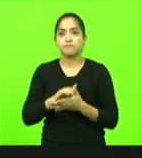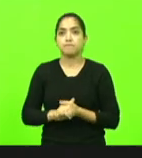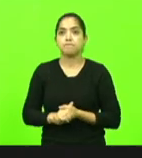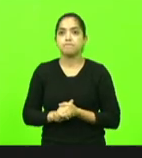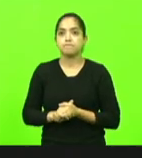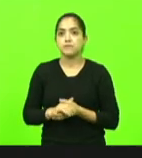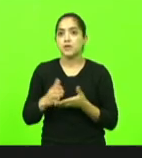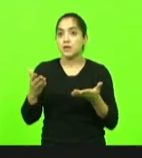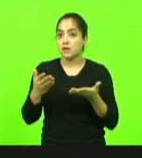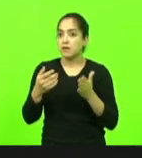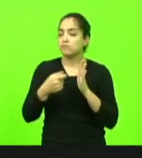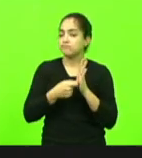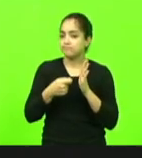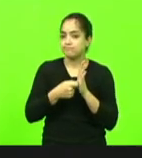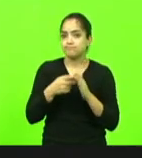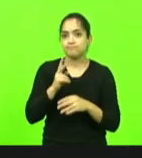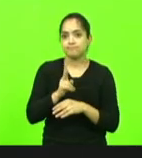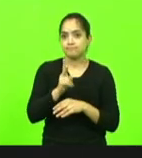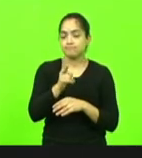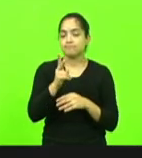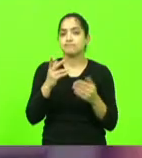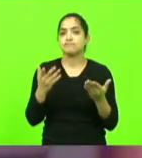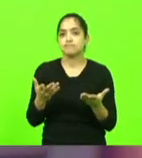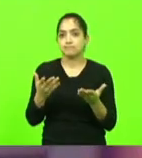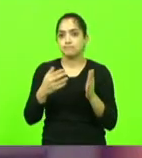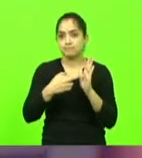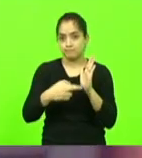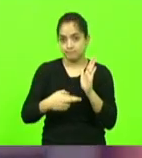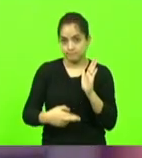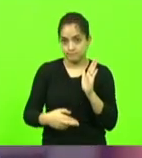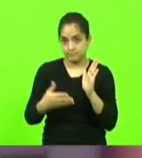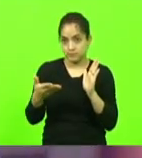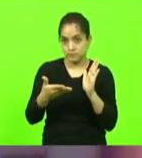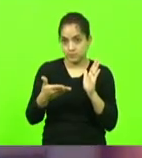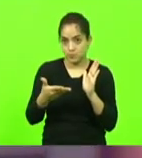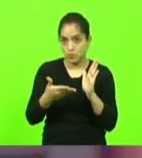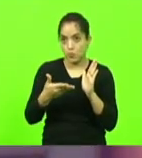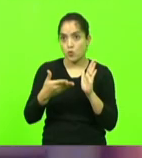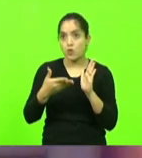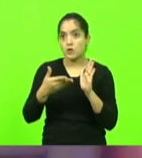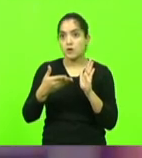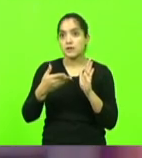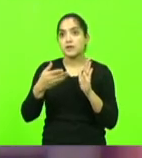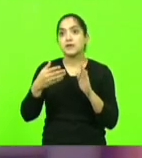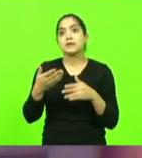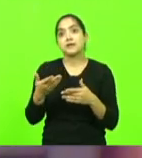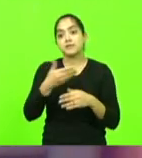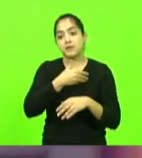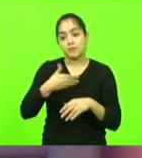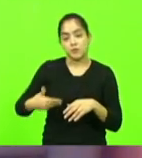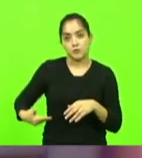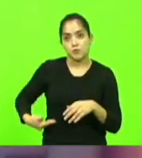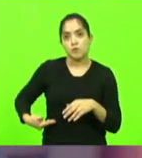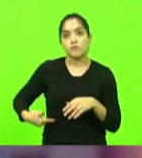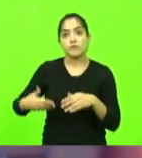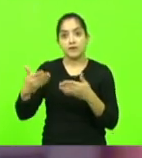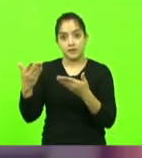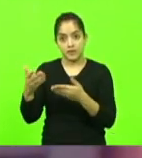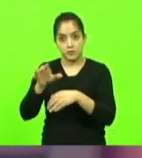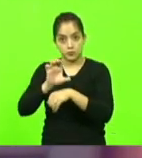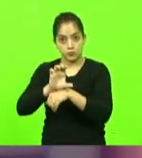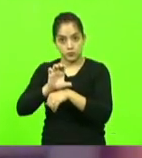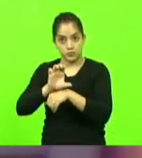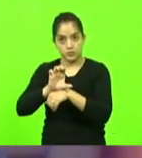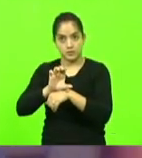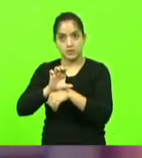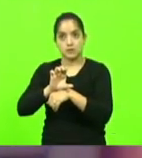a luta continua. Agora, então, esse relatório vai para o governo do Estado, né? A luta continua, companheiro.